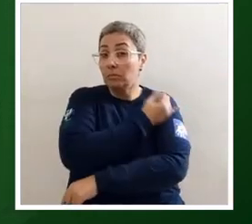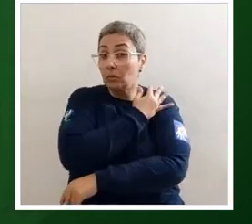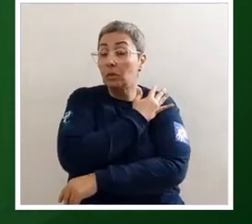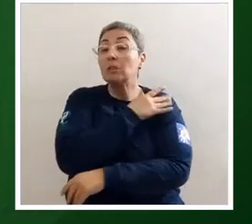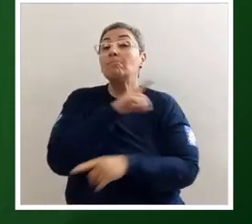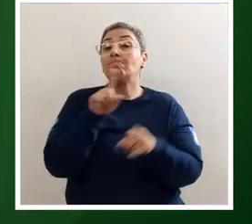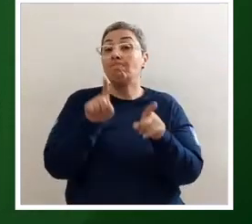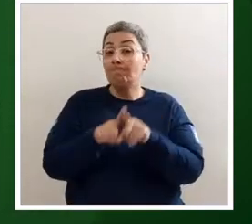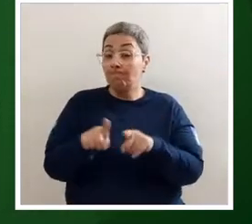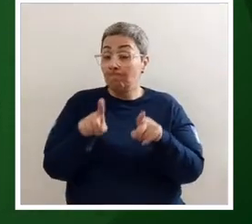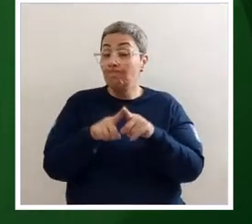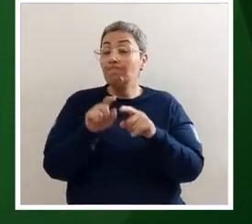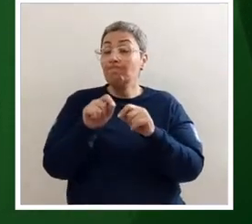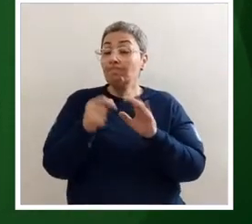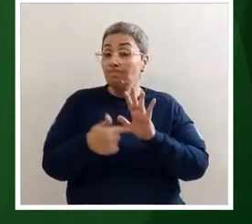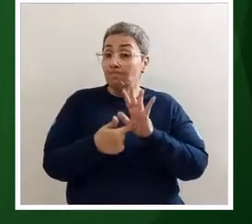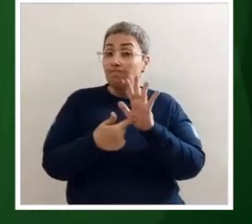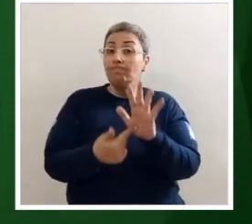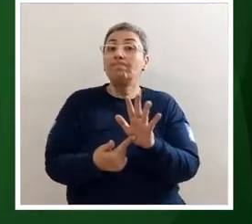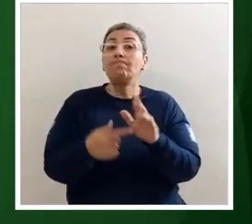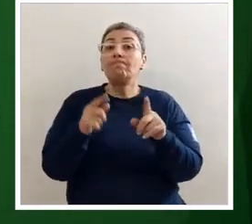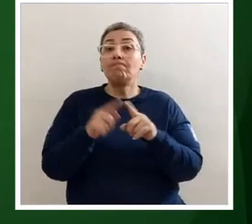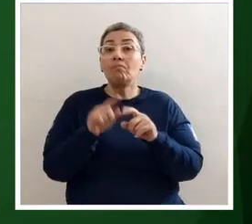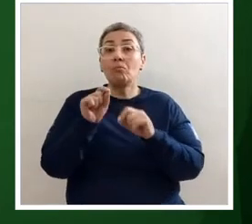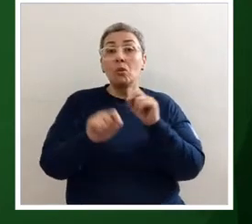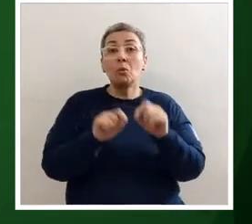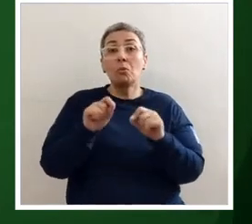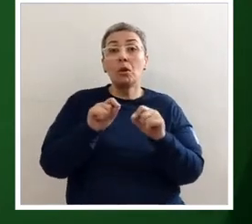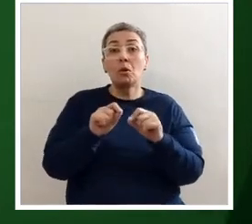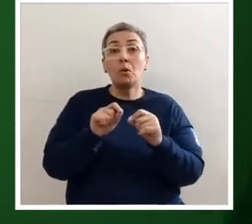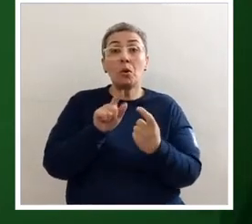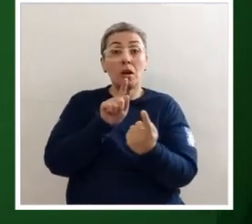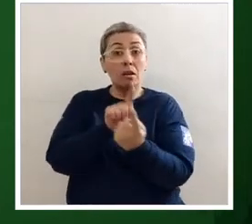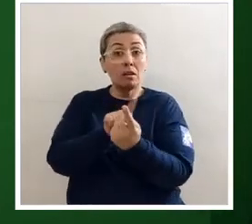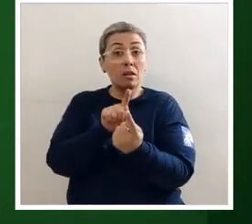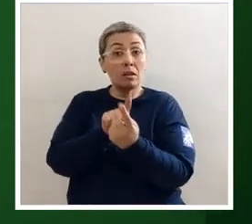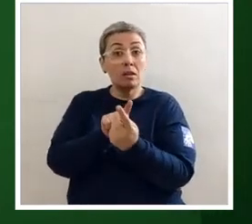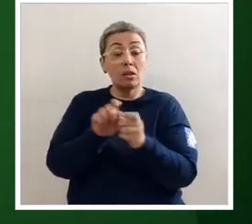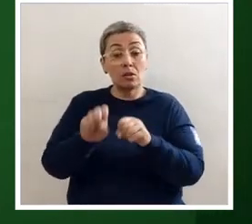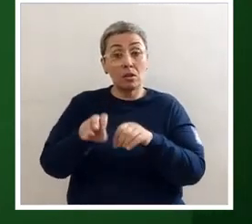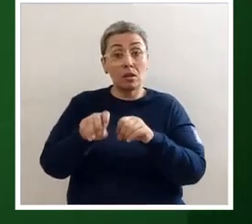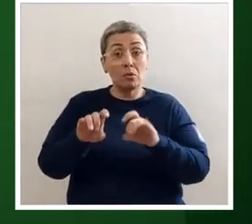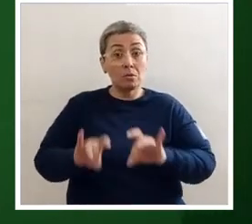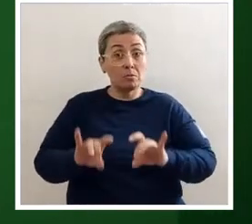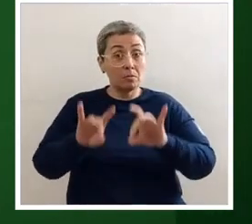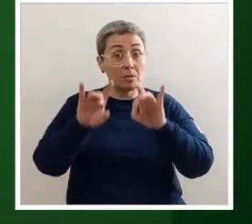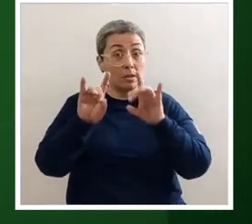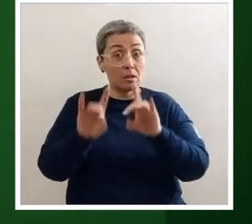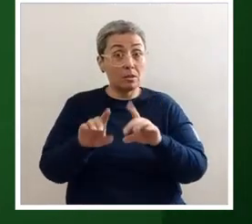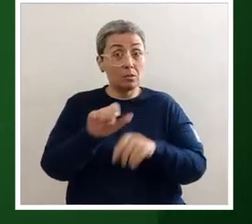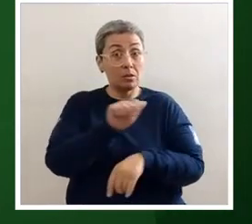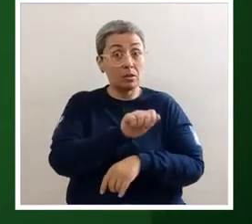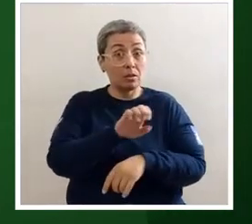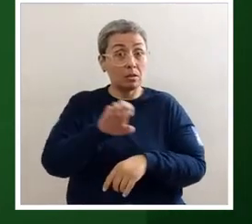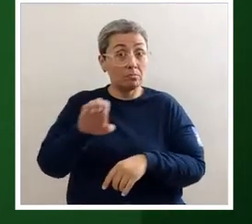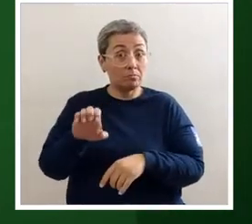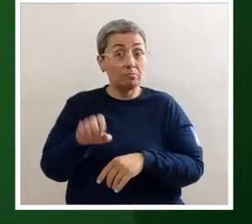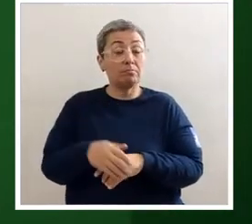a gente também está trazendo a questão do atendimento educacional especializado